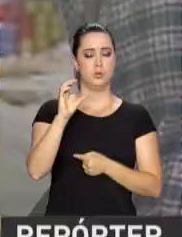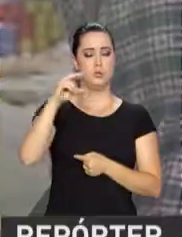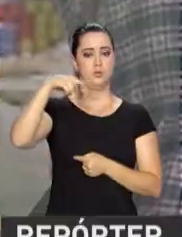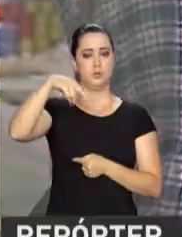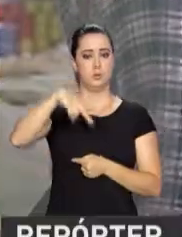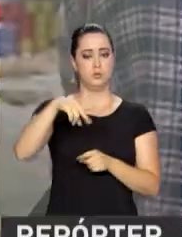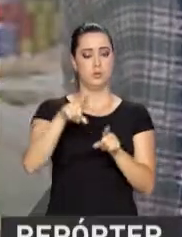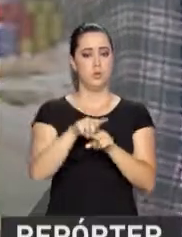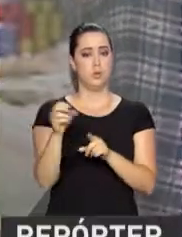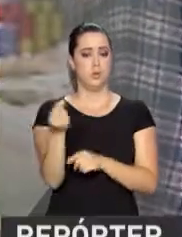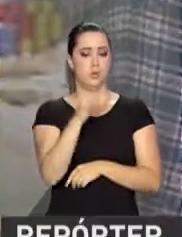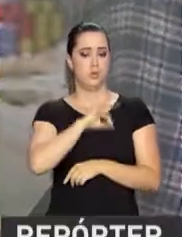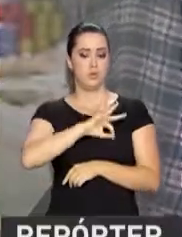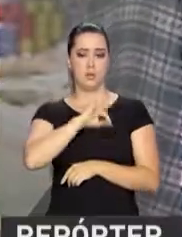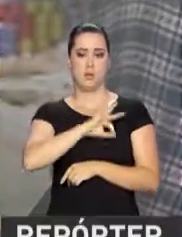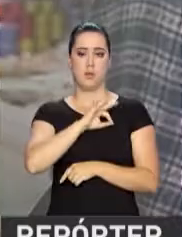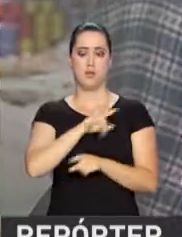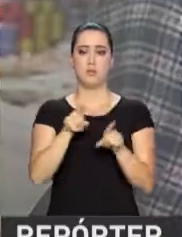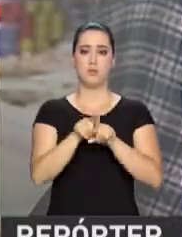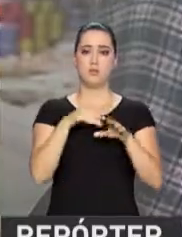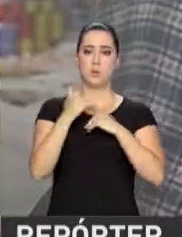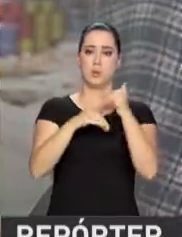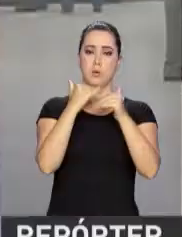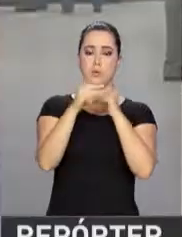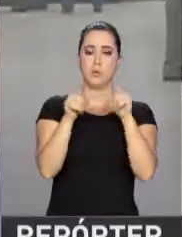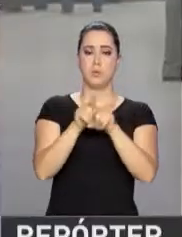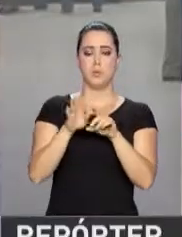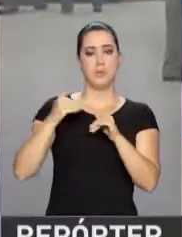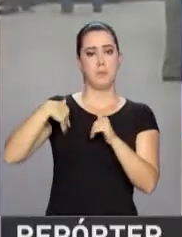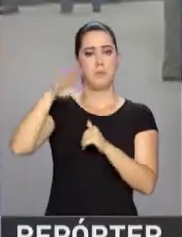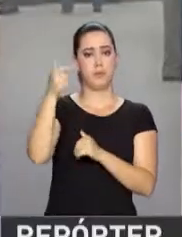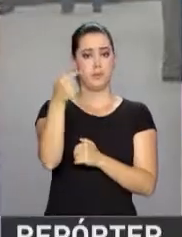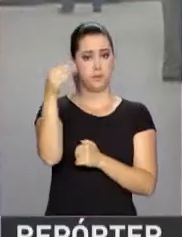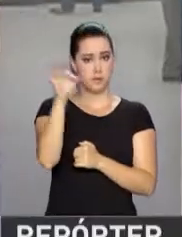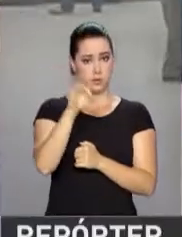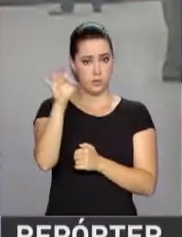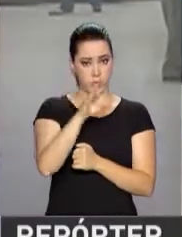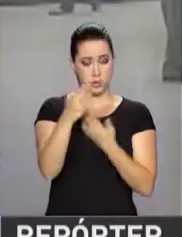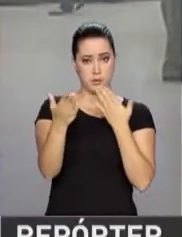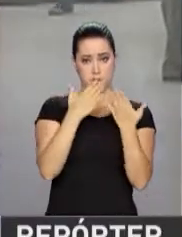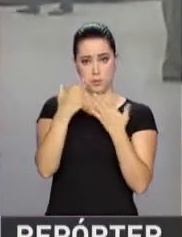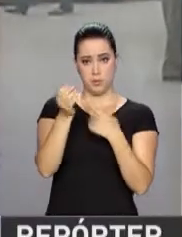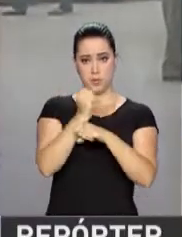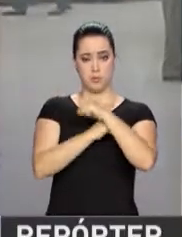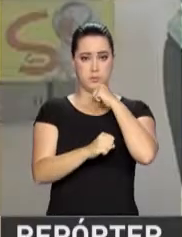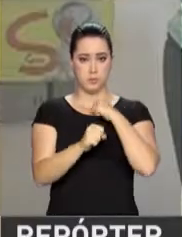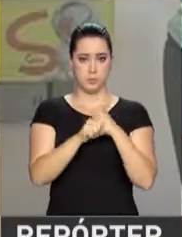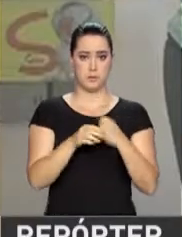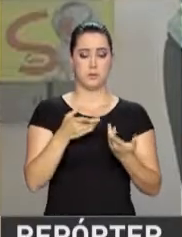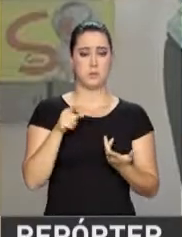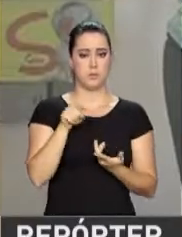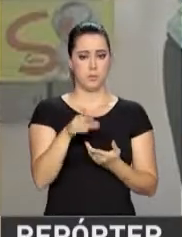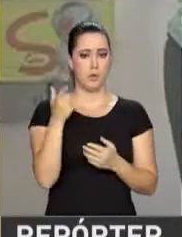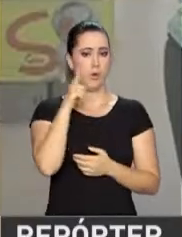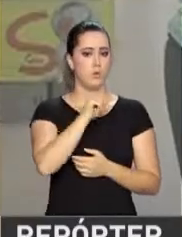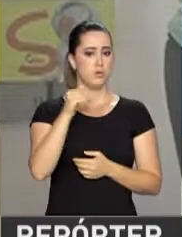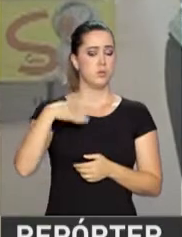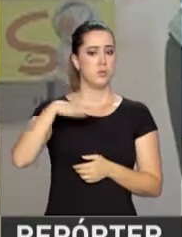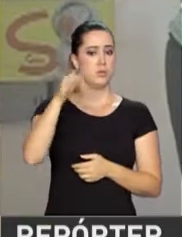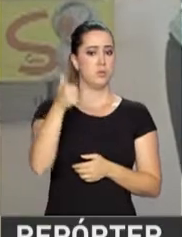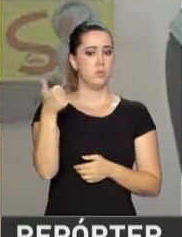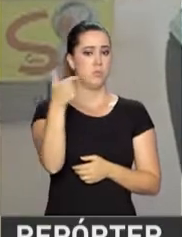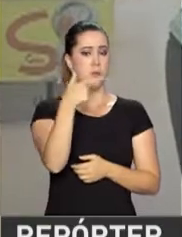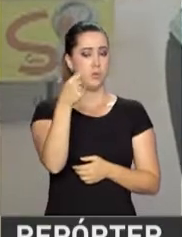salário dos novos contratados também deve aumentar mais 7% em relação ao ano passado chegando a mil e